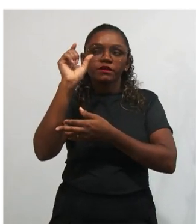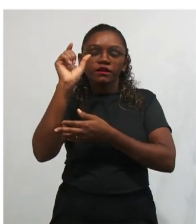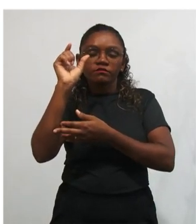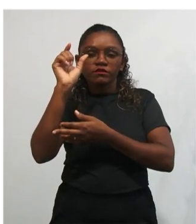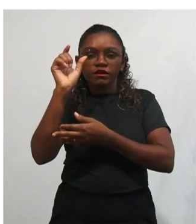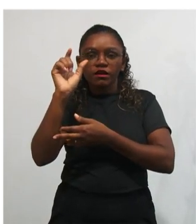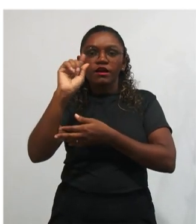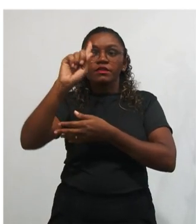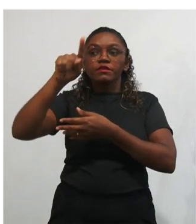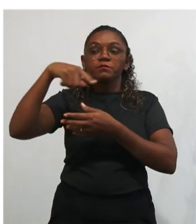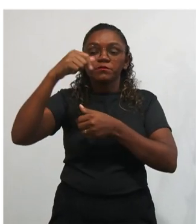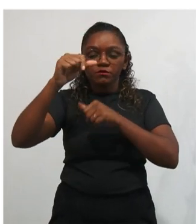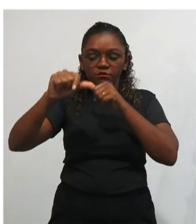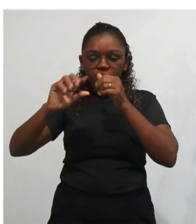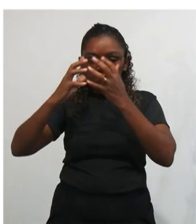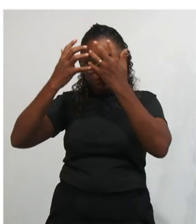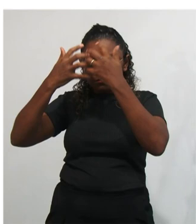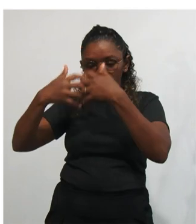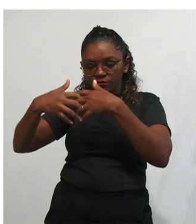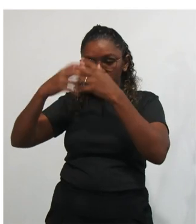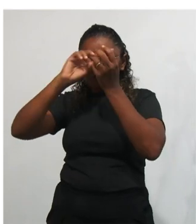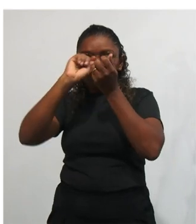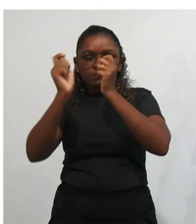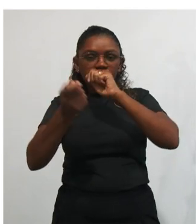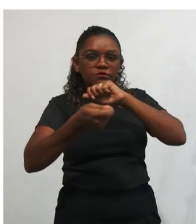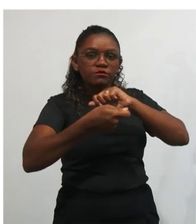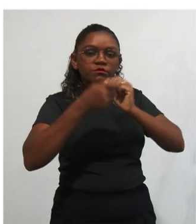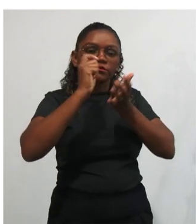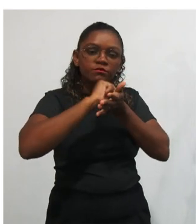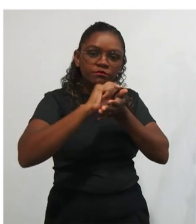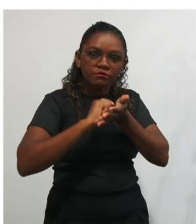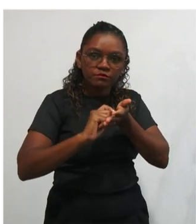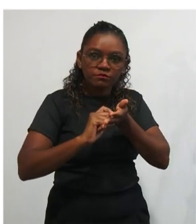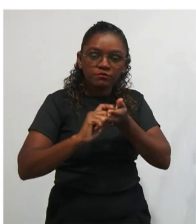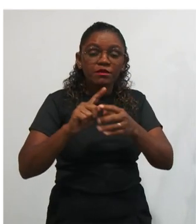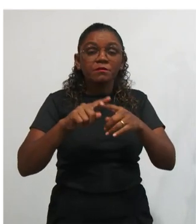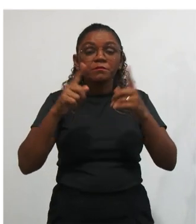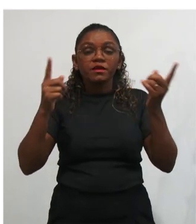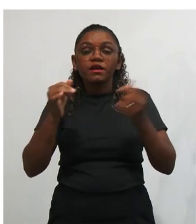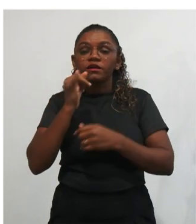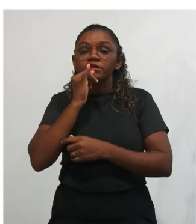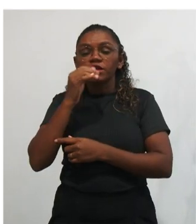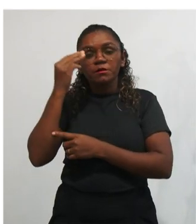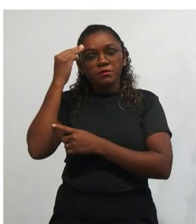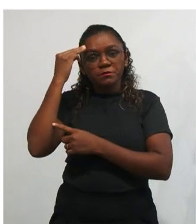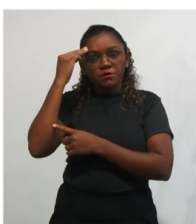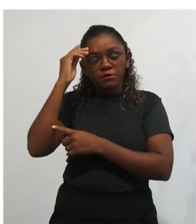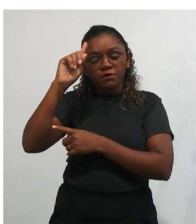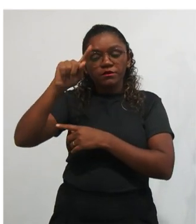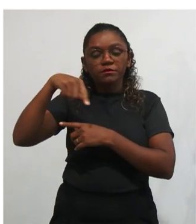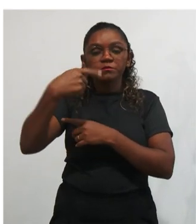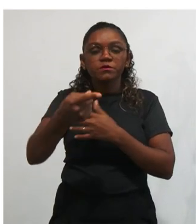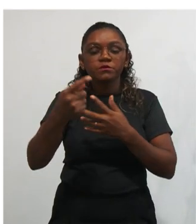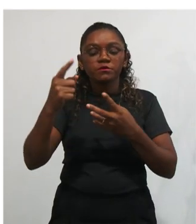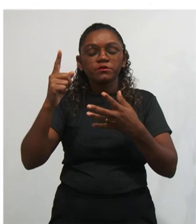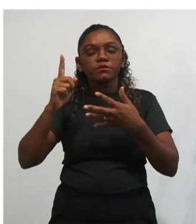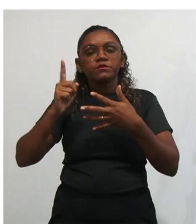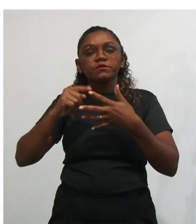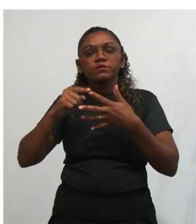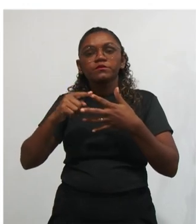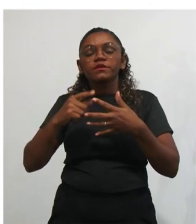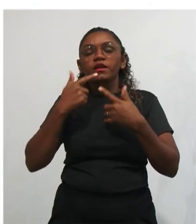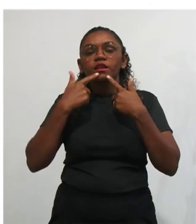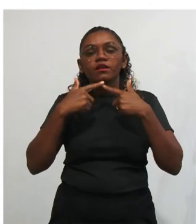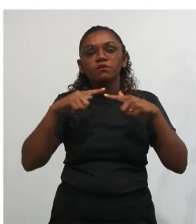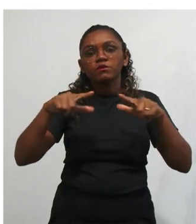né ah quando eu saio da questão da alimentação da memória eu venho paraa parte da linguagem e aqui eu